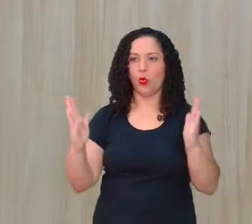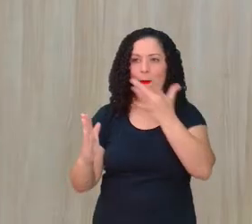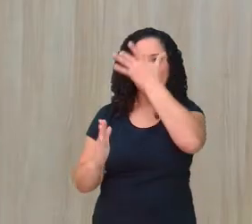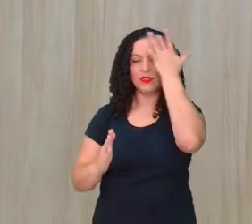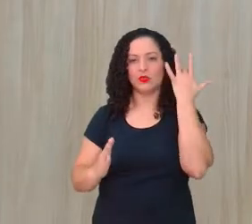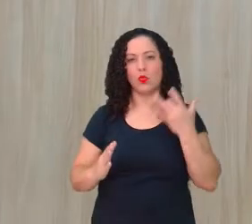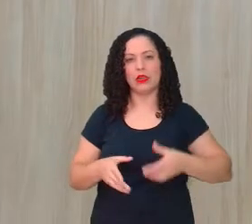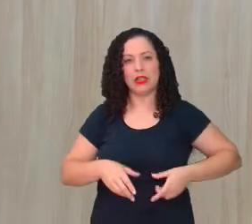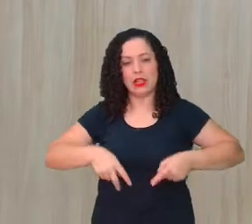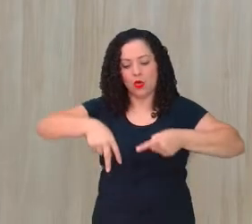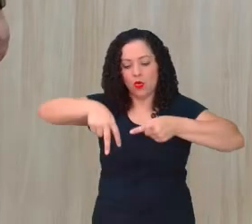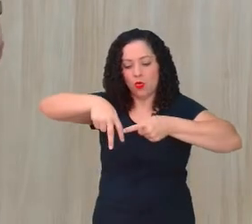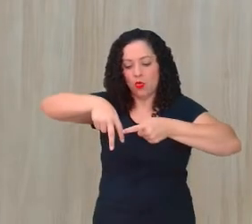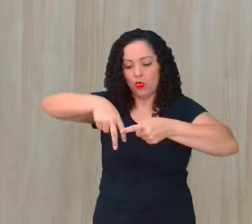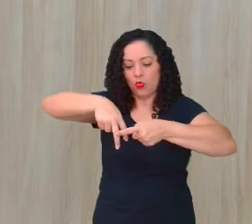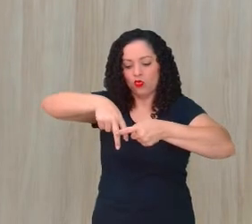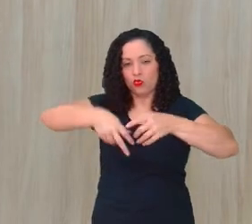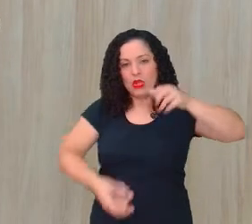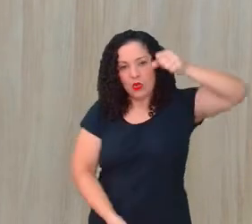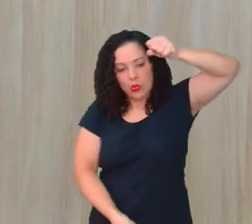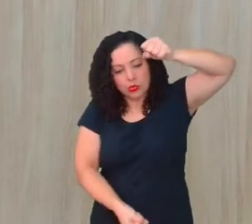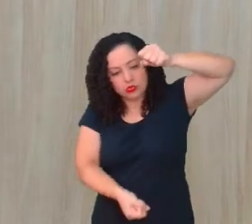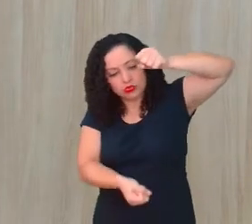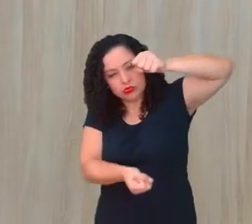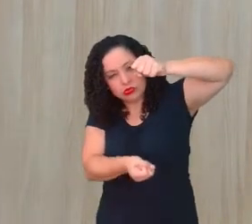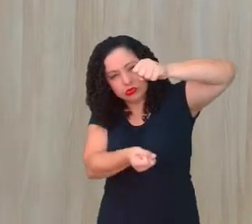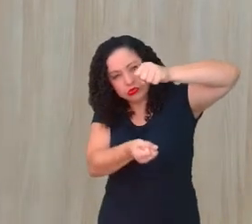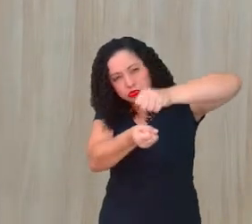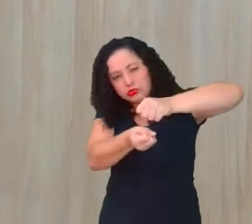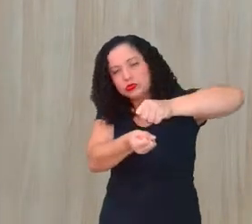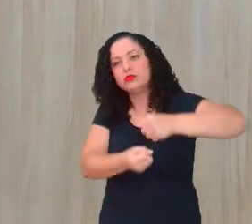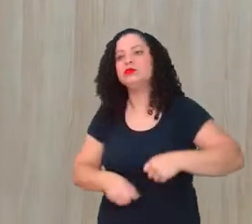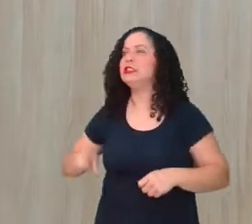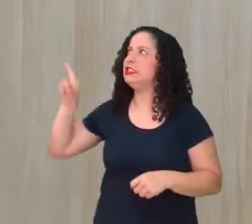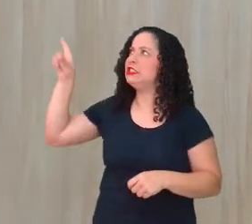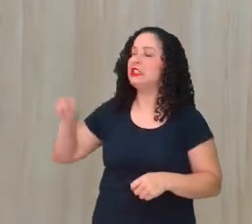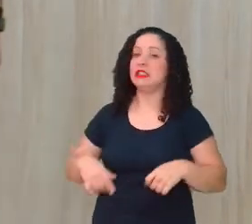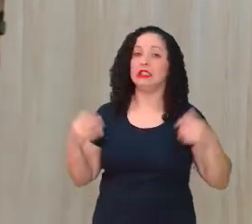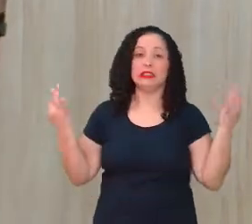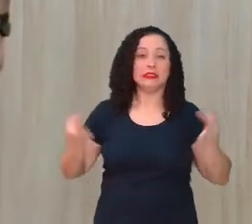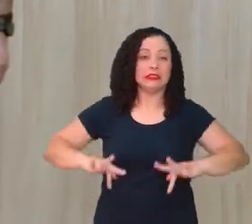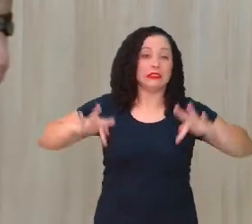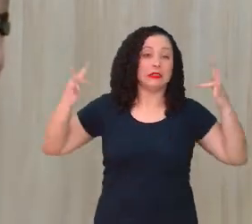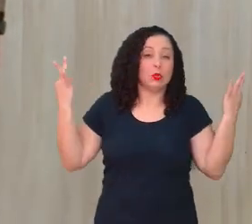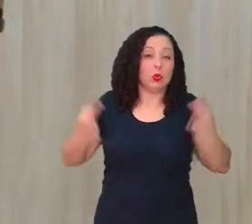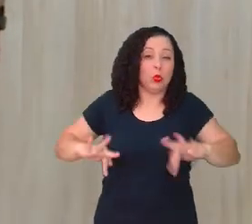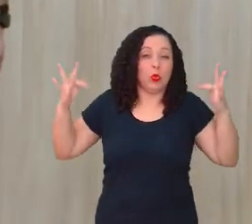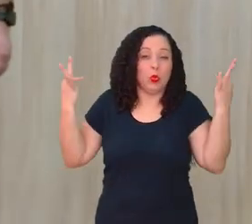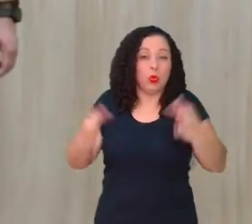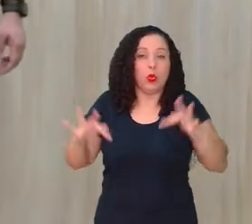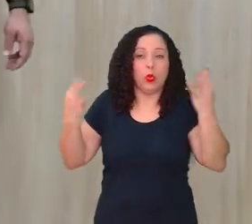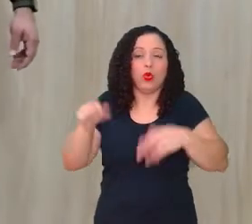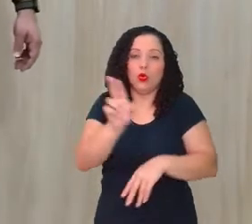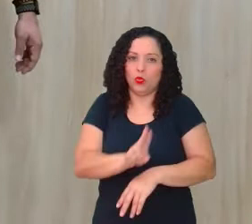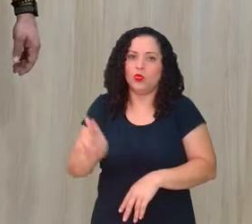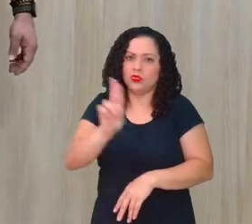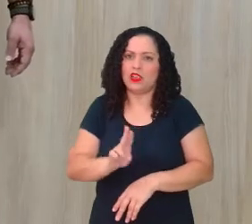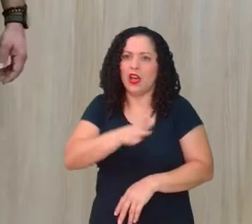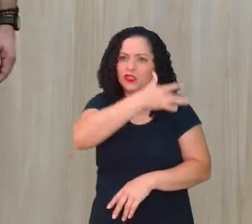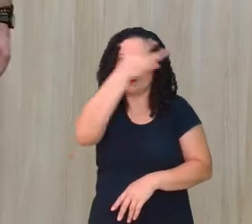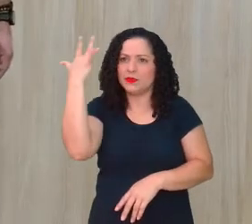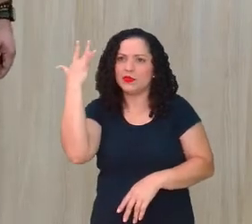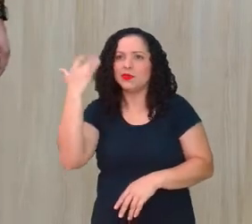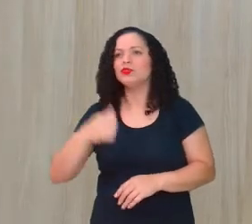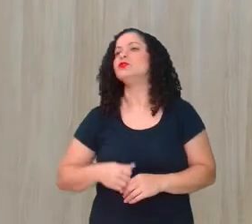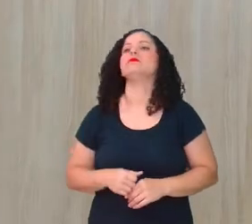do camarada embaixo, você ia apertando, né? Então, ó, instrumentos de tortura, né, que eram utilizados. E